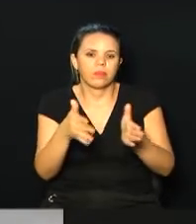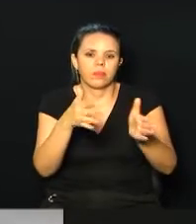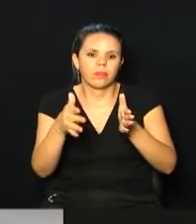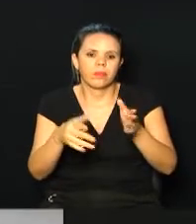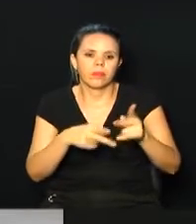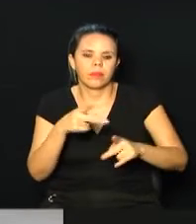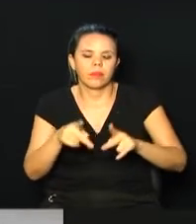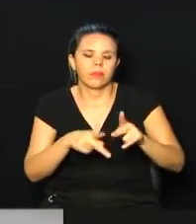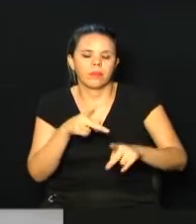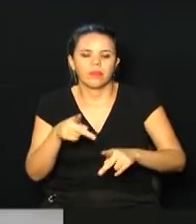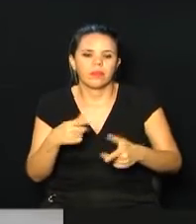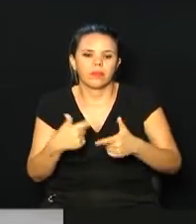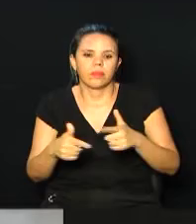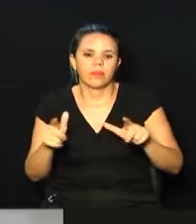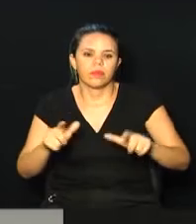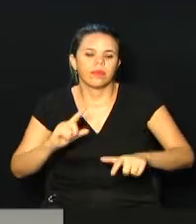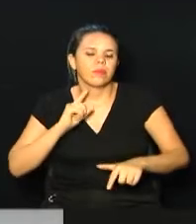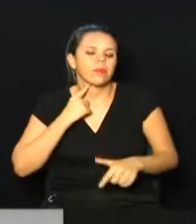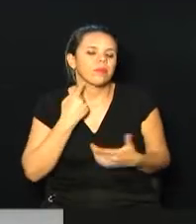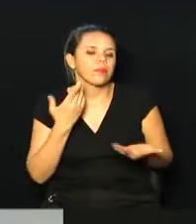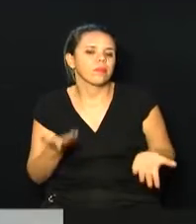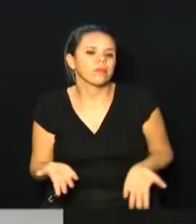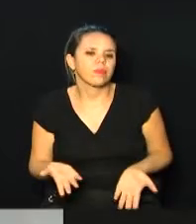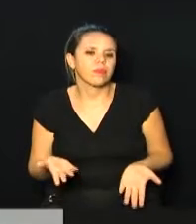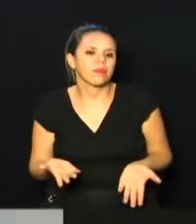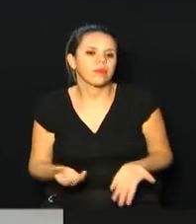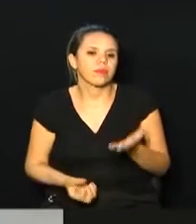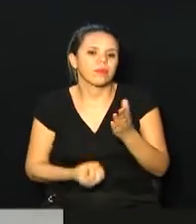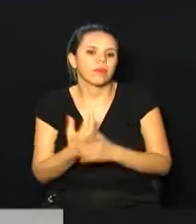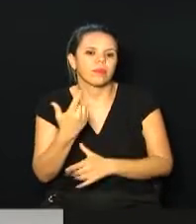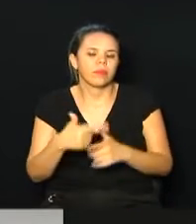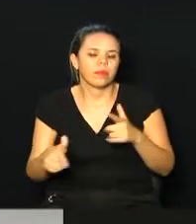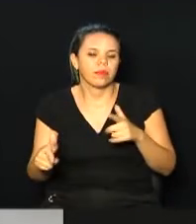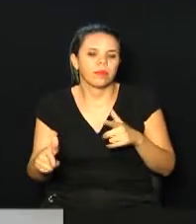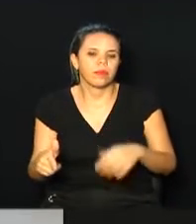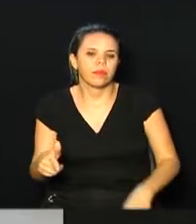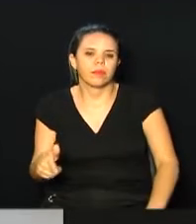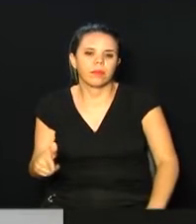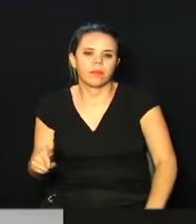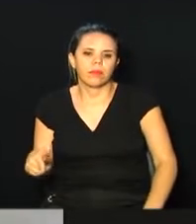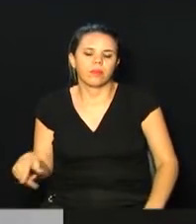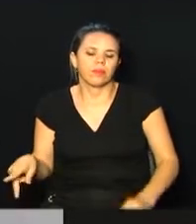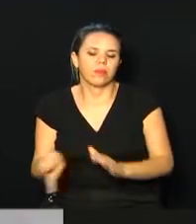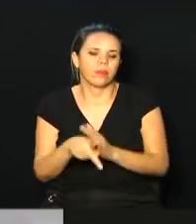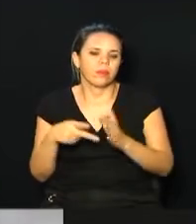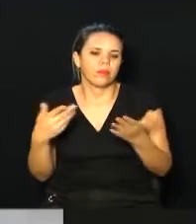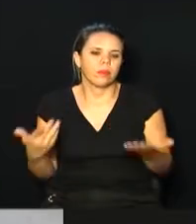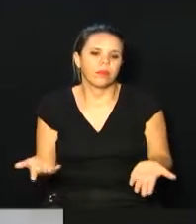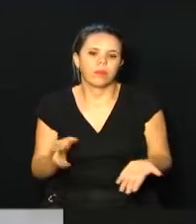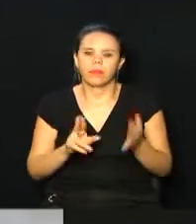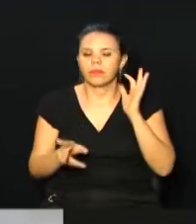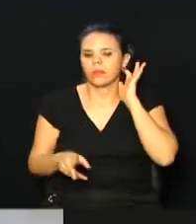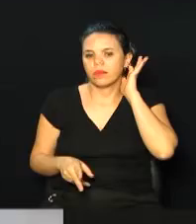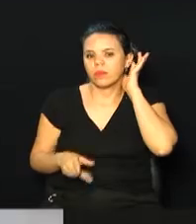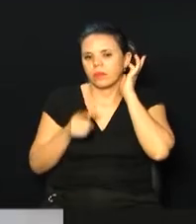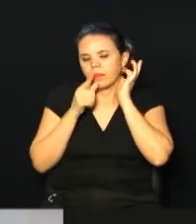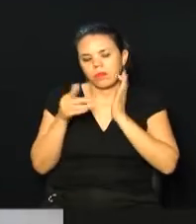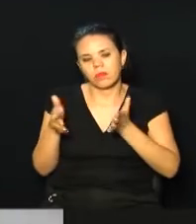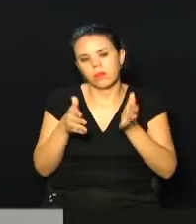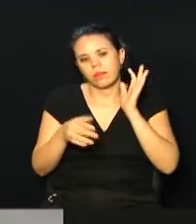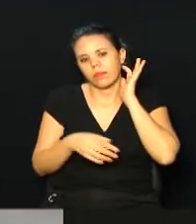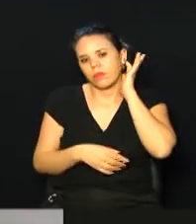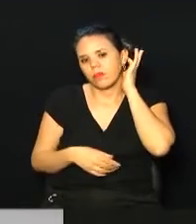pontos viciados, que vem a criar problemas para ele mesmo, né? Não só de enchente,